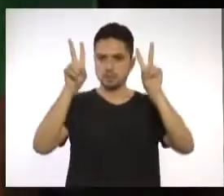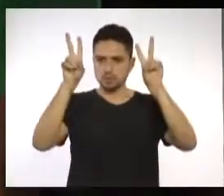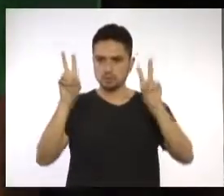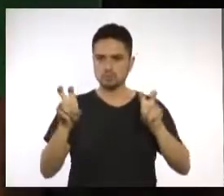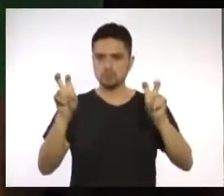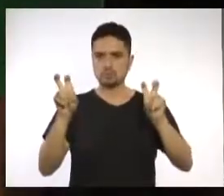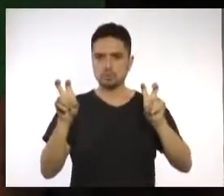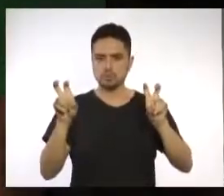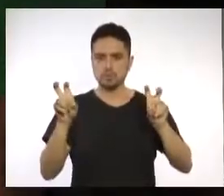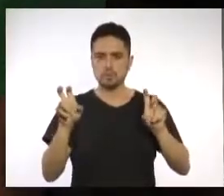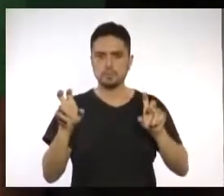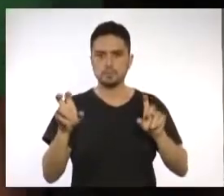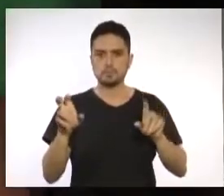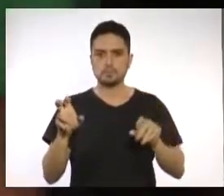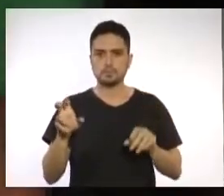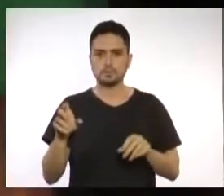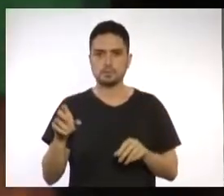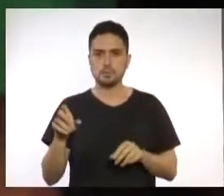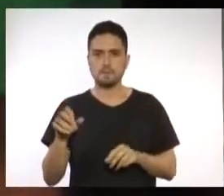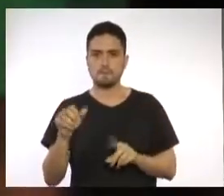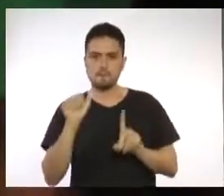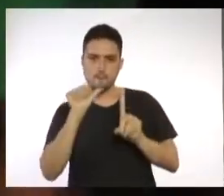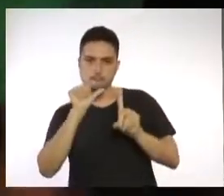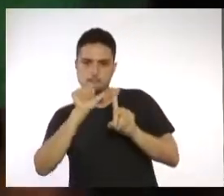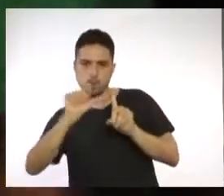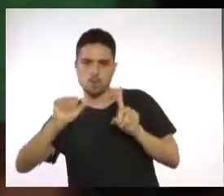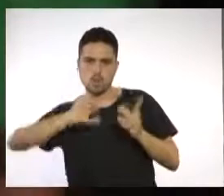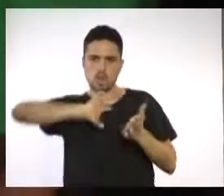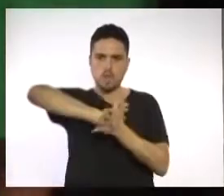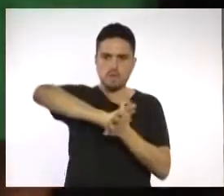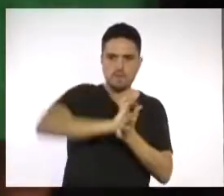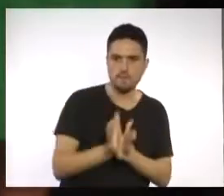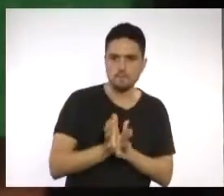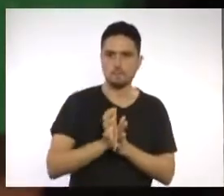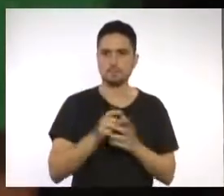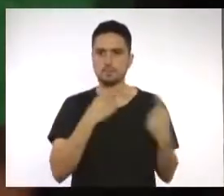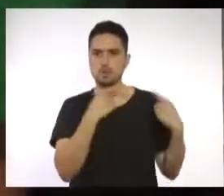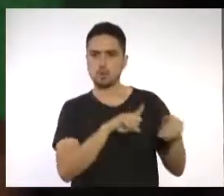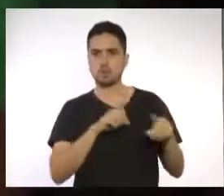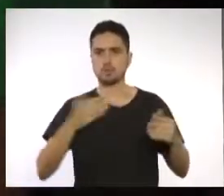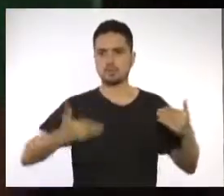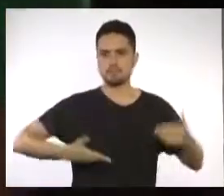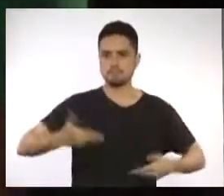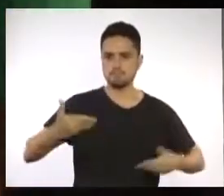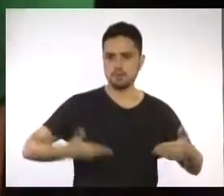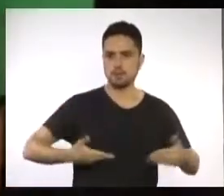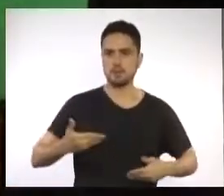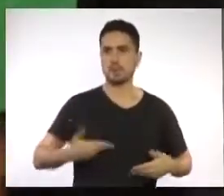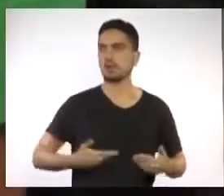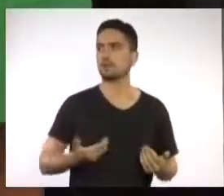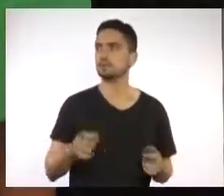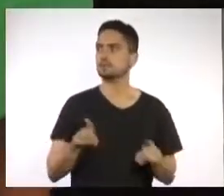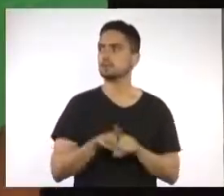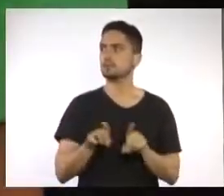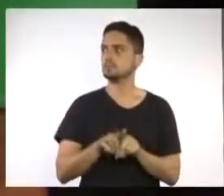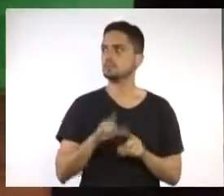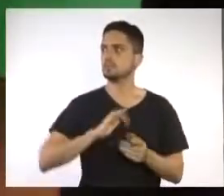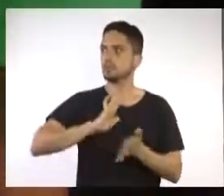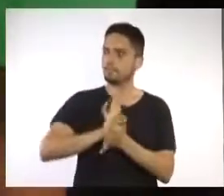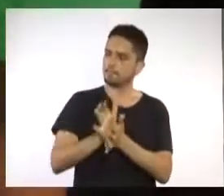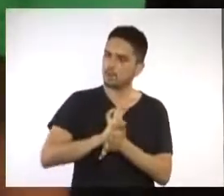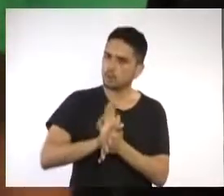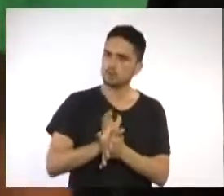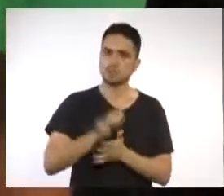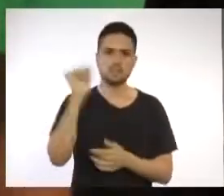recente, misógina, preconceituosa, racista contra as empregadas domésticas, que se estende também esse preconceito